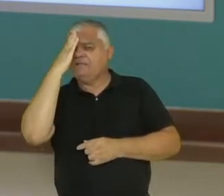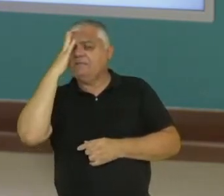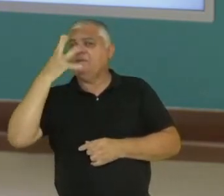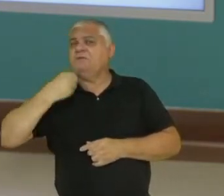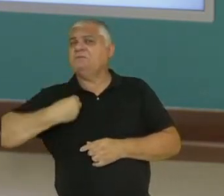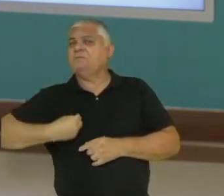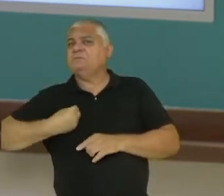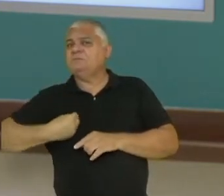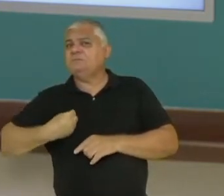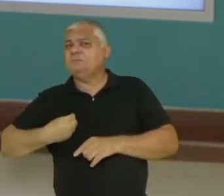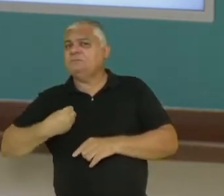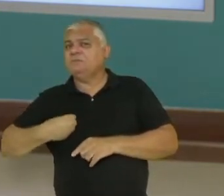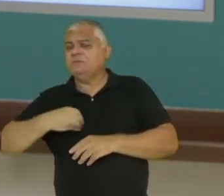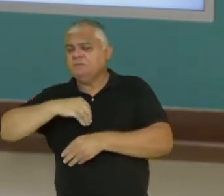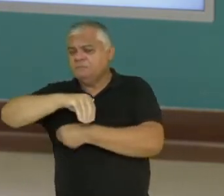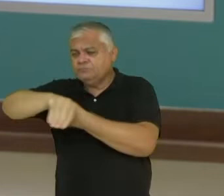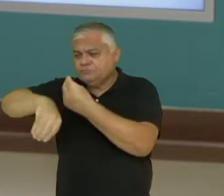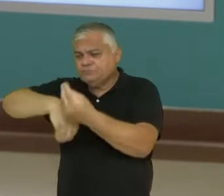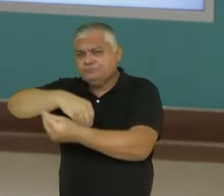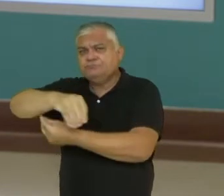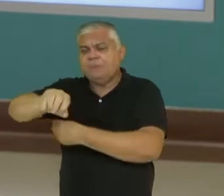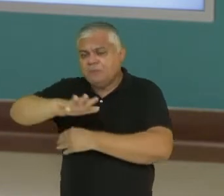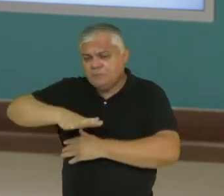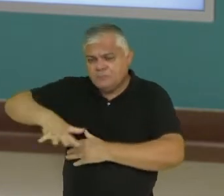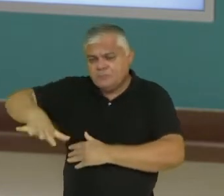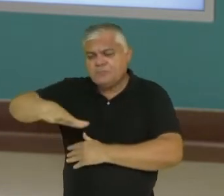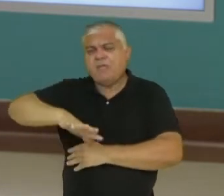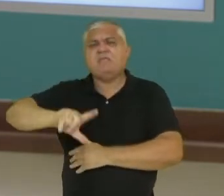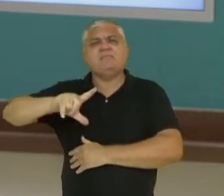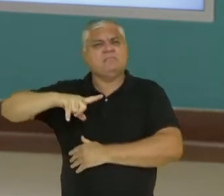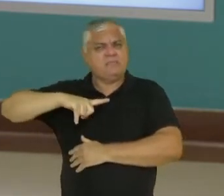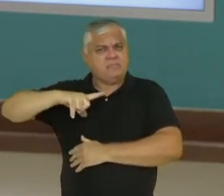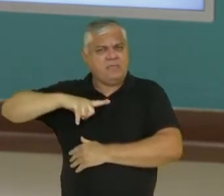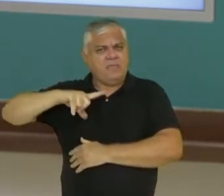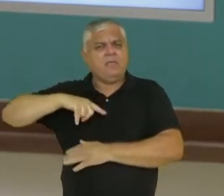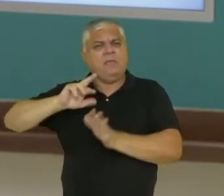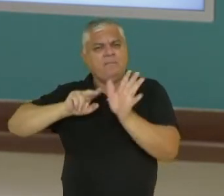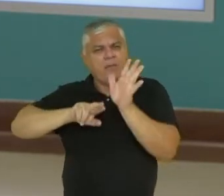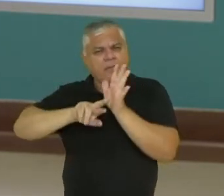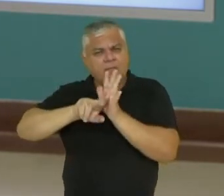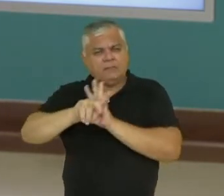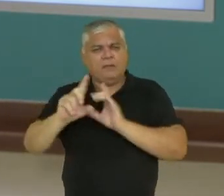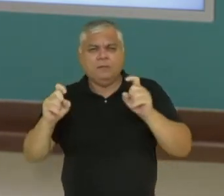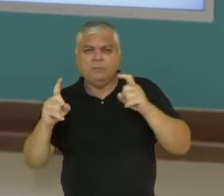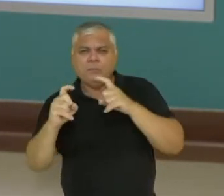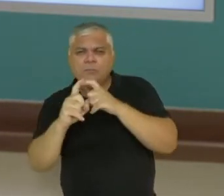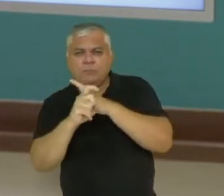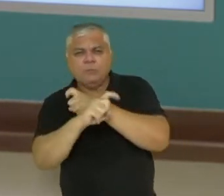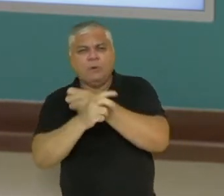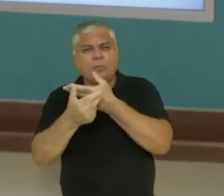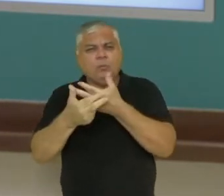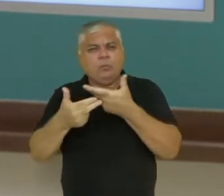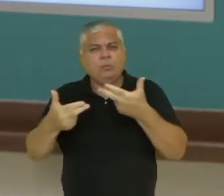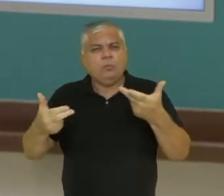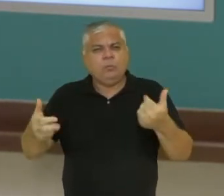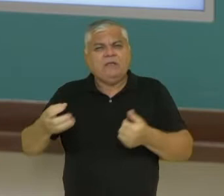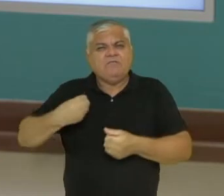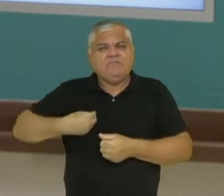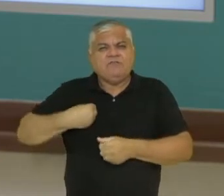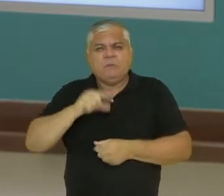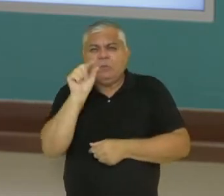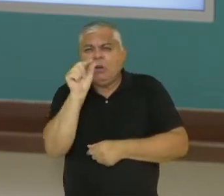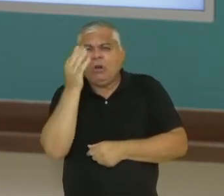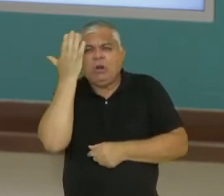existência deles no ambiente, né? Onde nós estamos, como esses dois seres vivos aqui juntamente com as